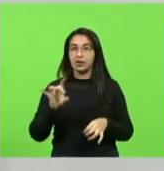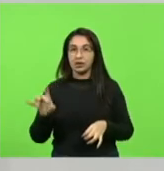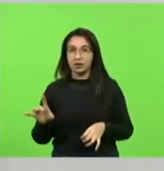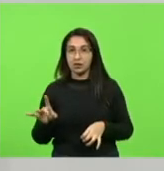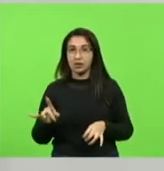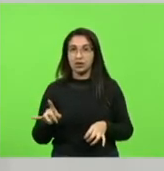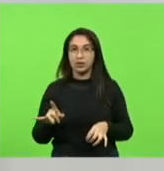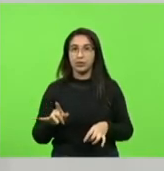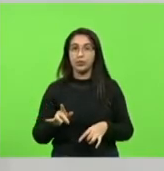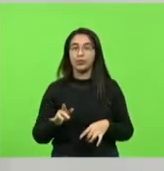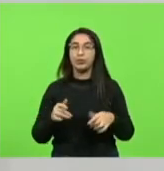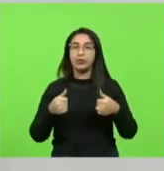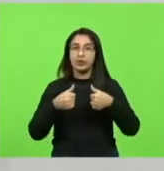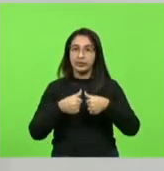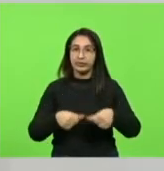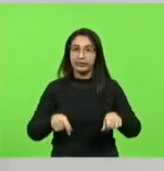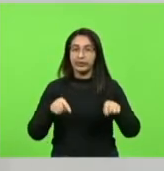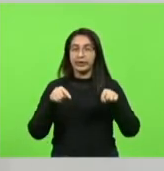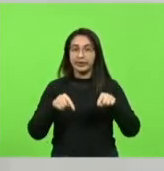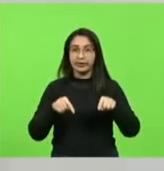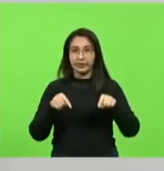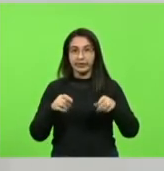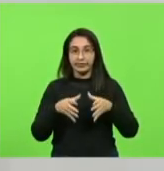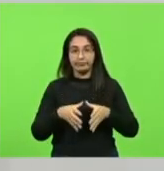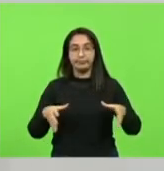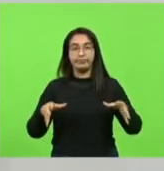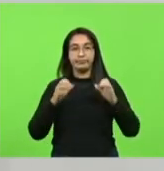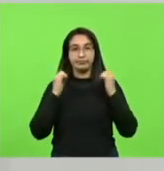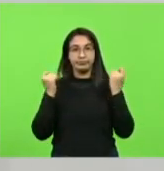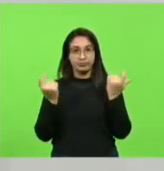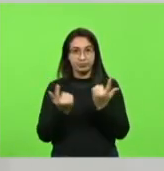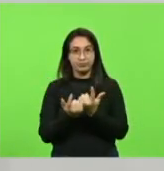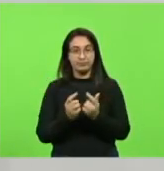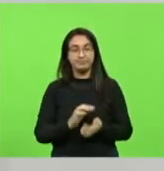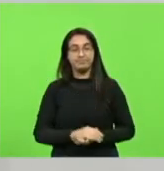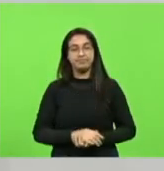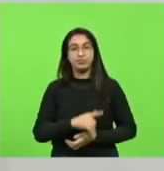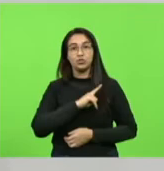dessa casa. O governador Carlos Moisés